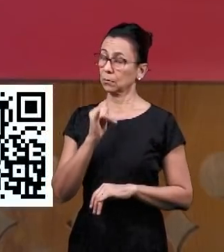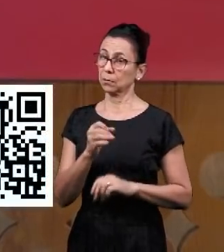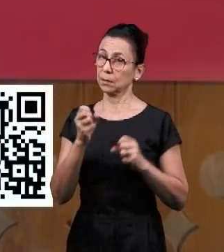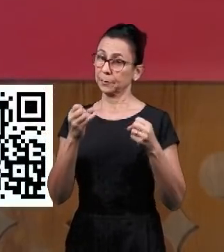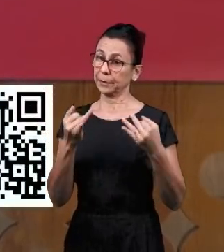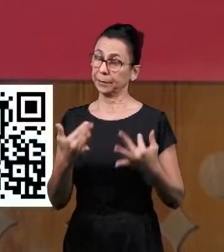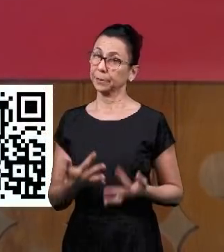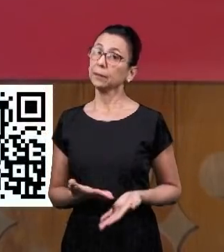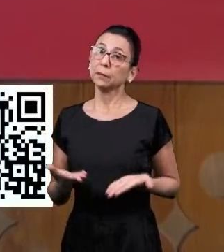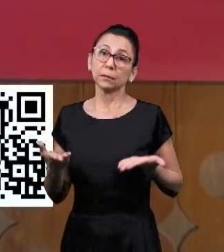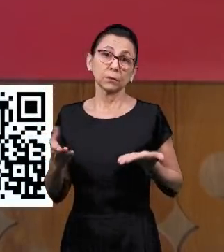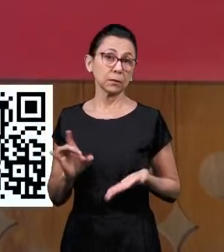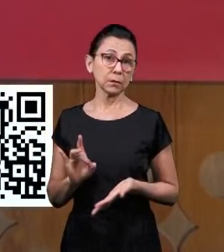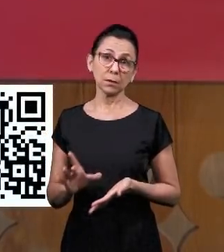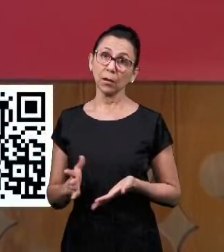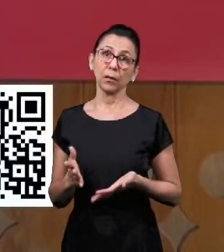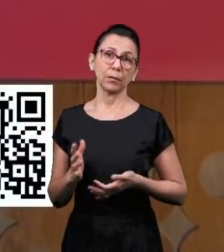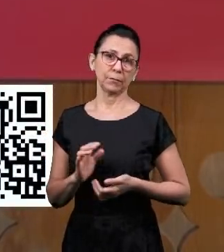o ministério